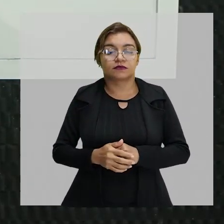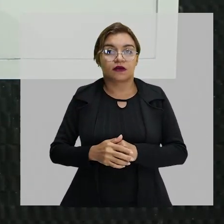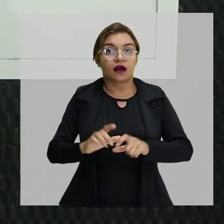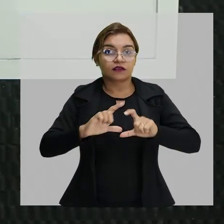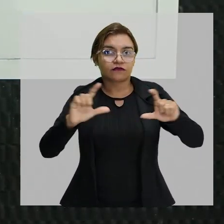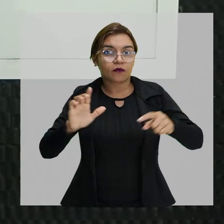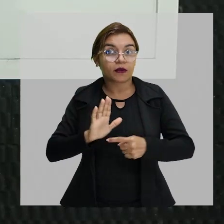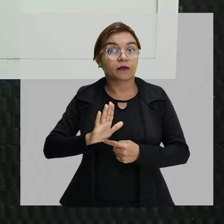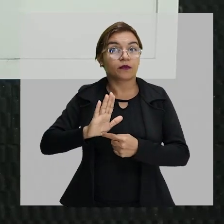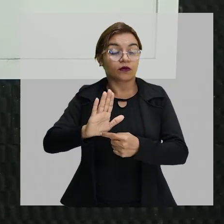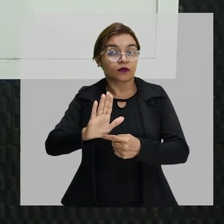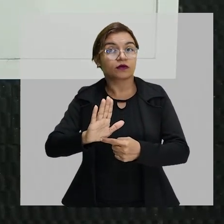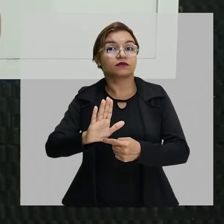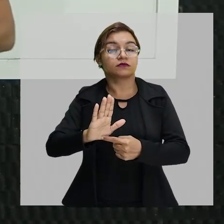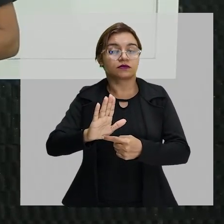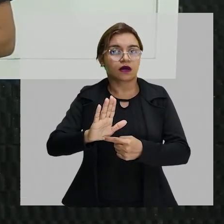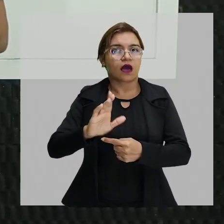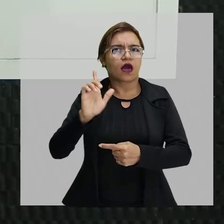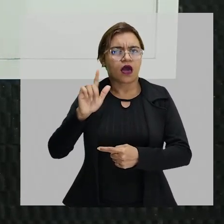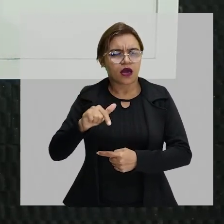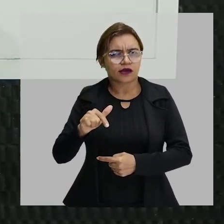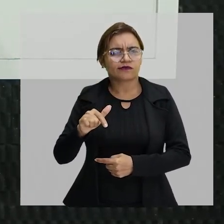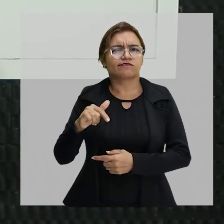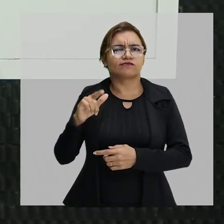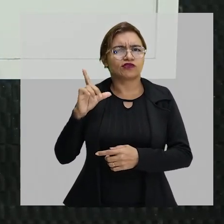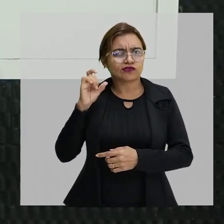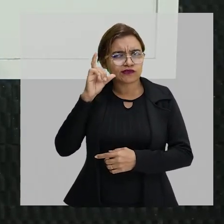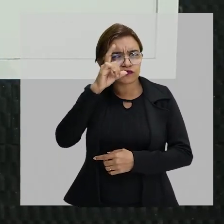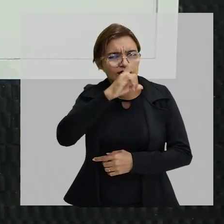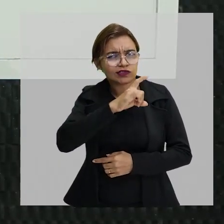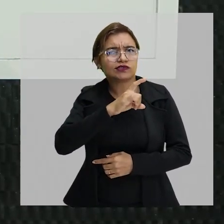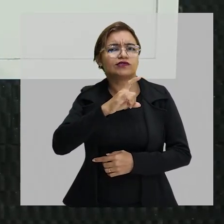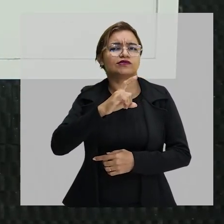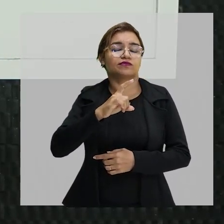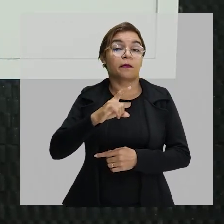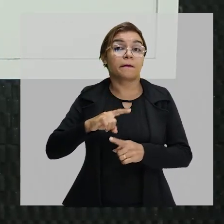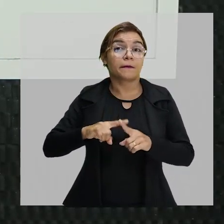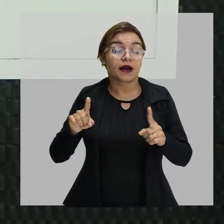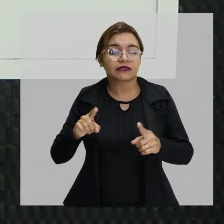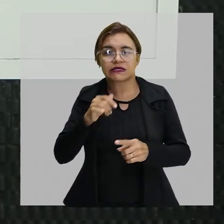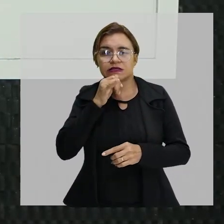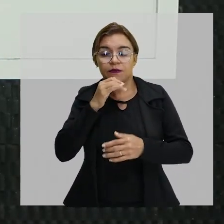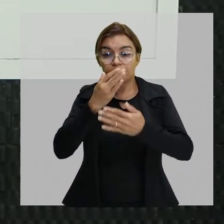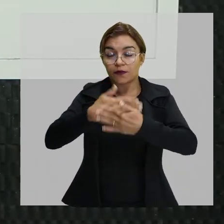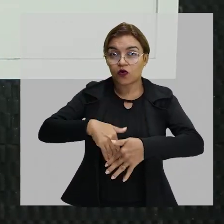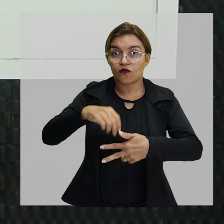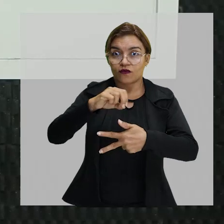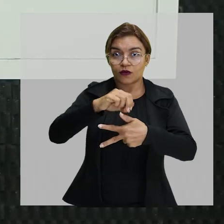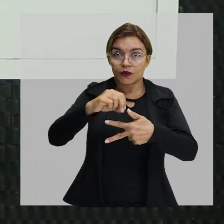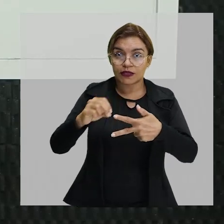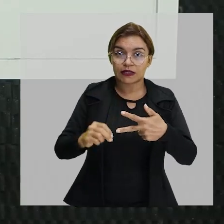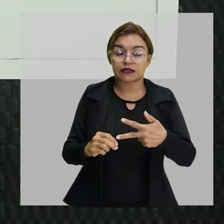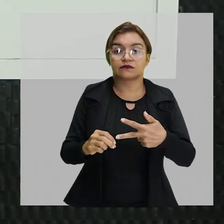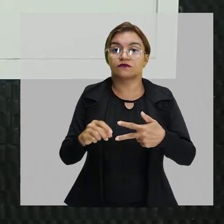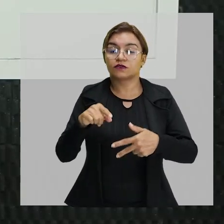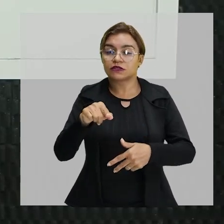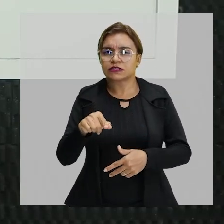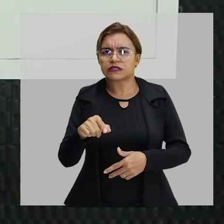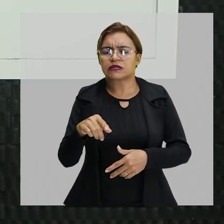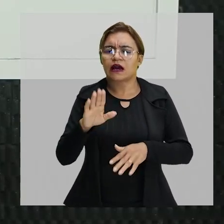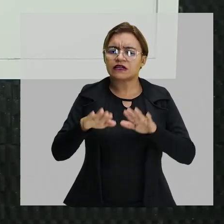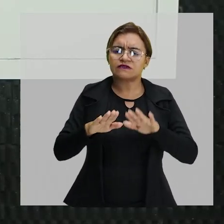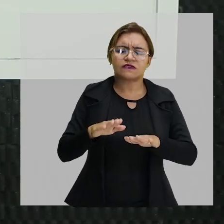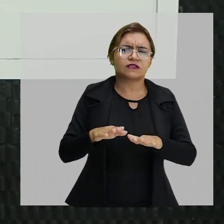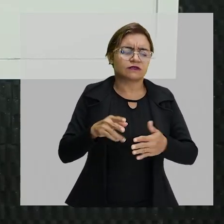elas existem, mas elas são trabalhosas de você fazer. Tá? Então, se você estiver fazendo uma prova do Enem, é muito complicado você deduzir